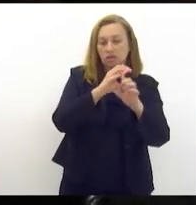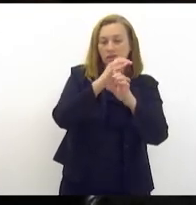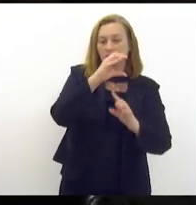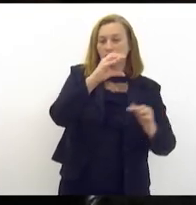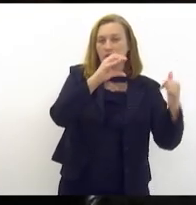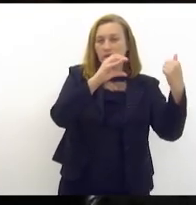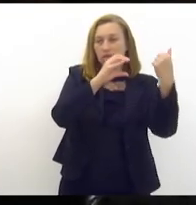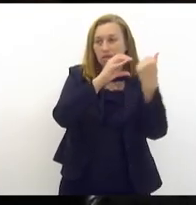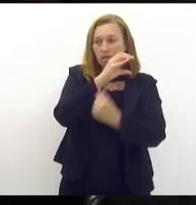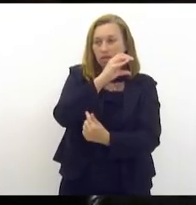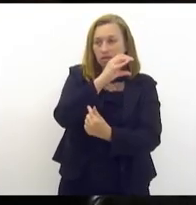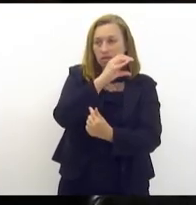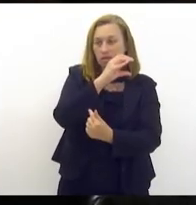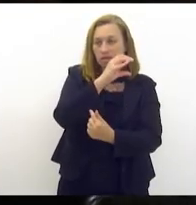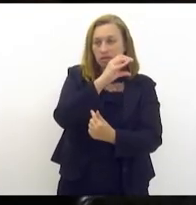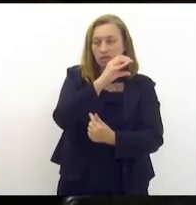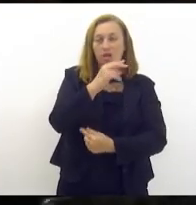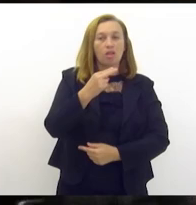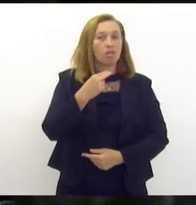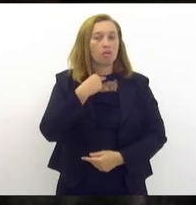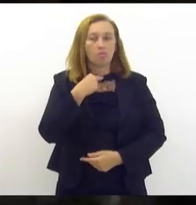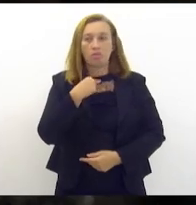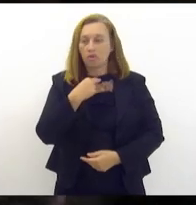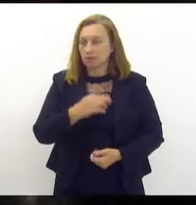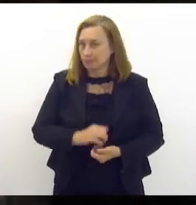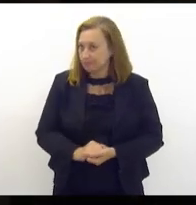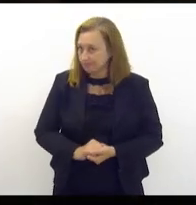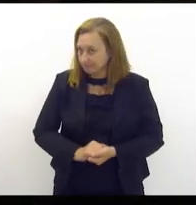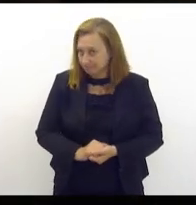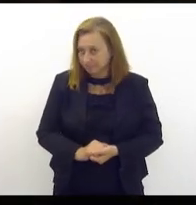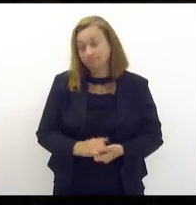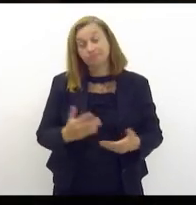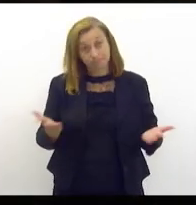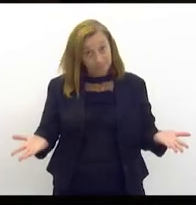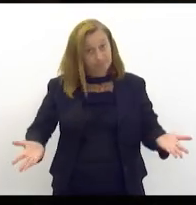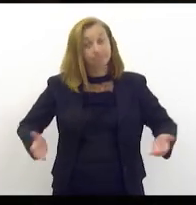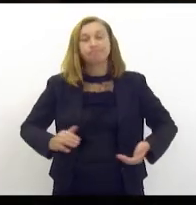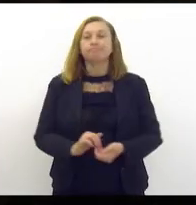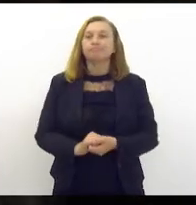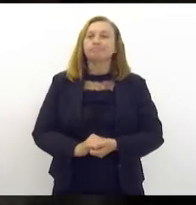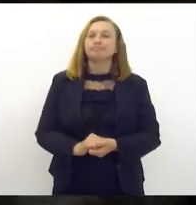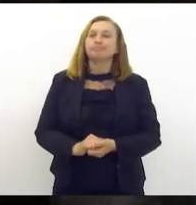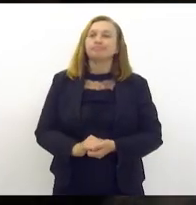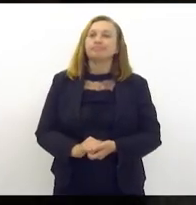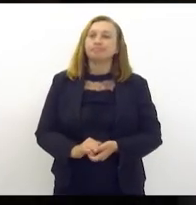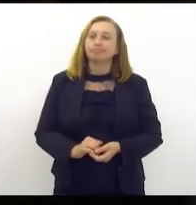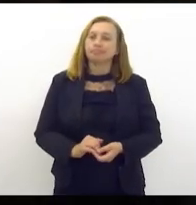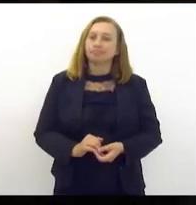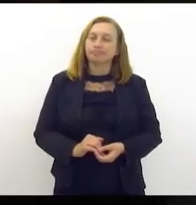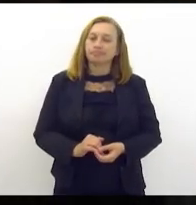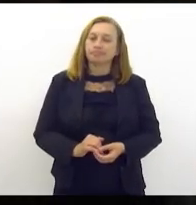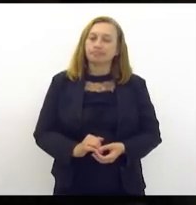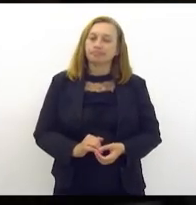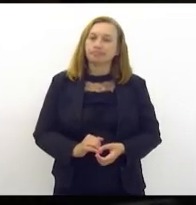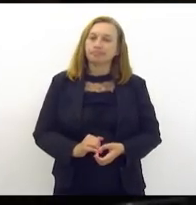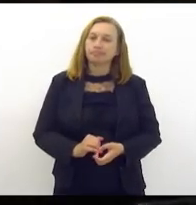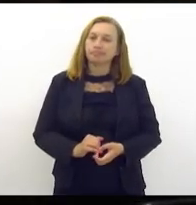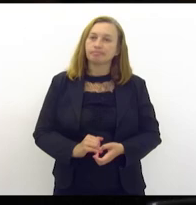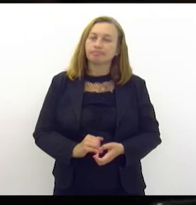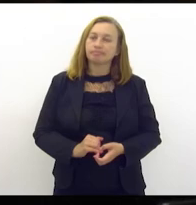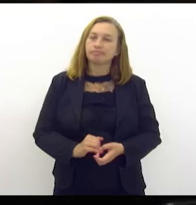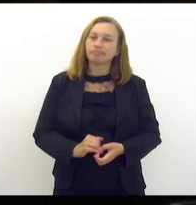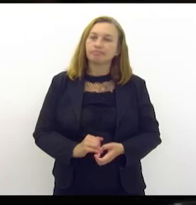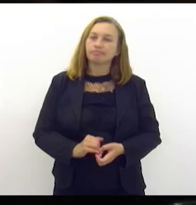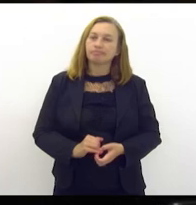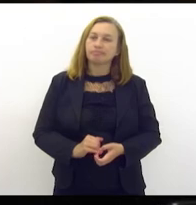não pode. Chegou, é multa, não pode parar, não pode parar. Parada, o que é parada? Estacionamento é quando você larga o carro lá.